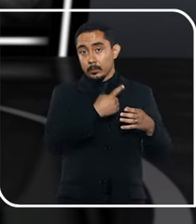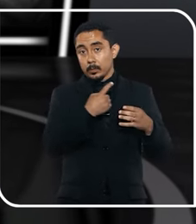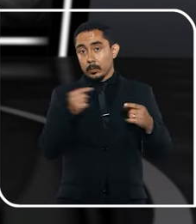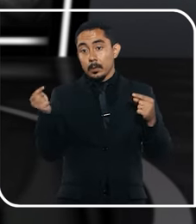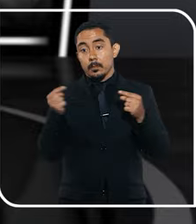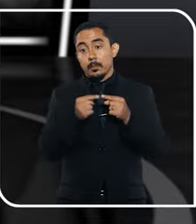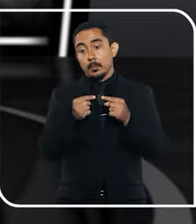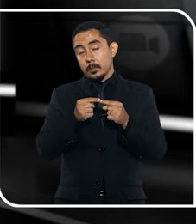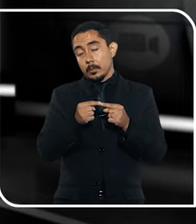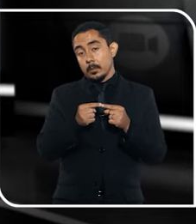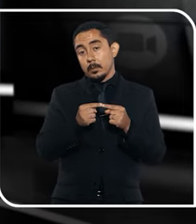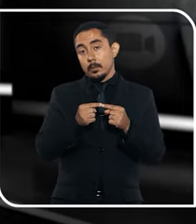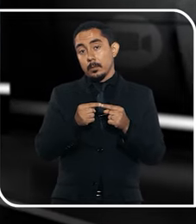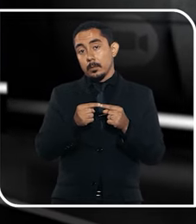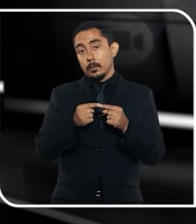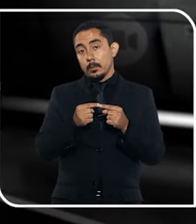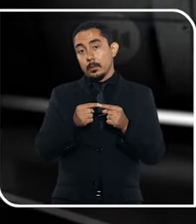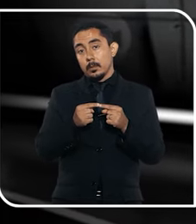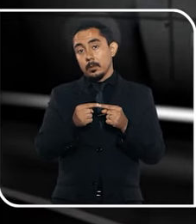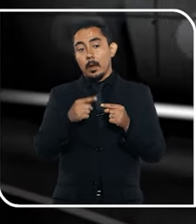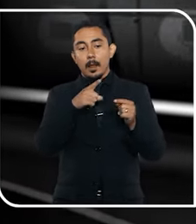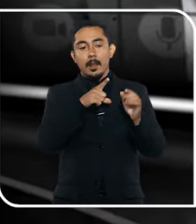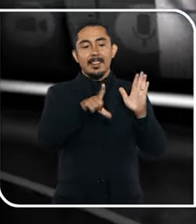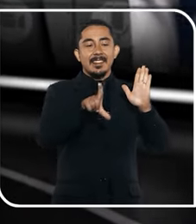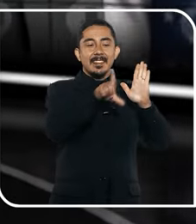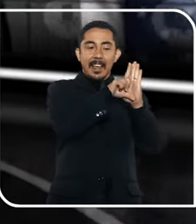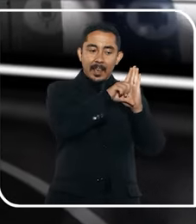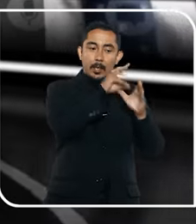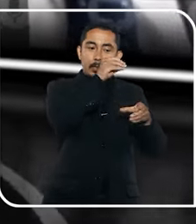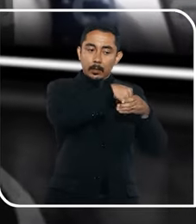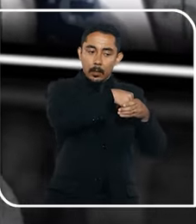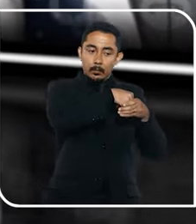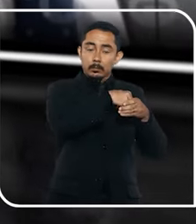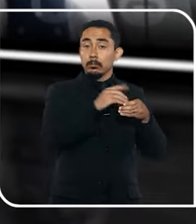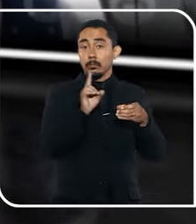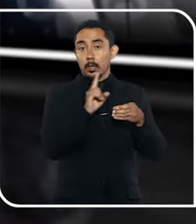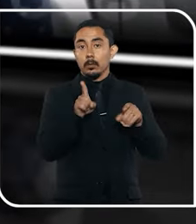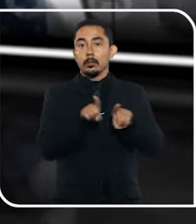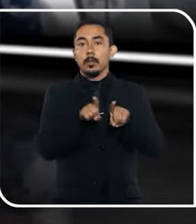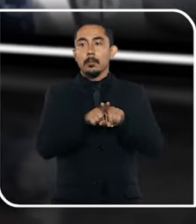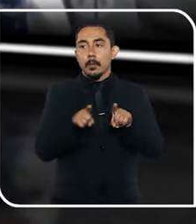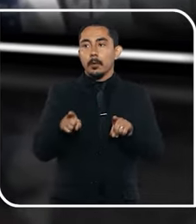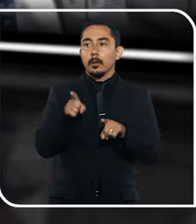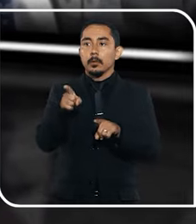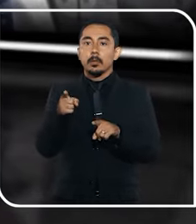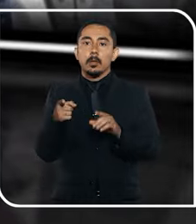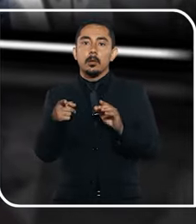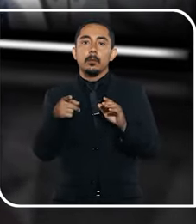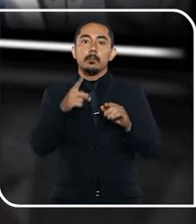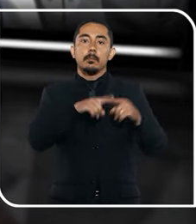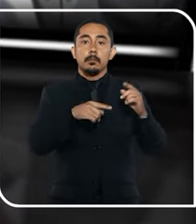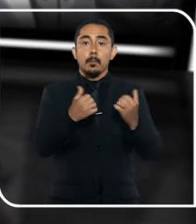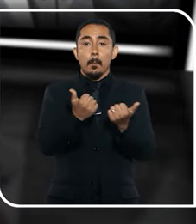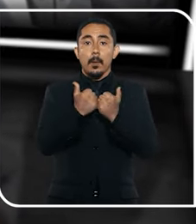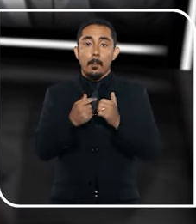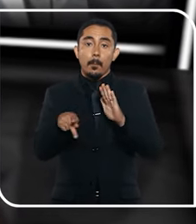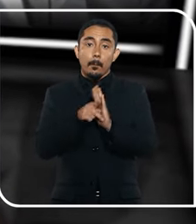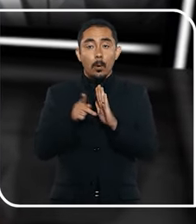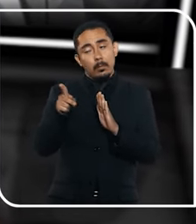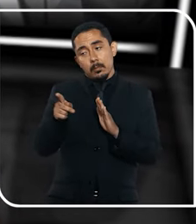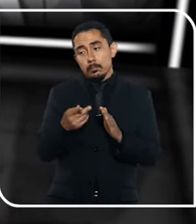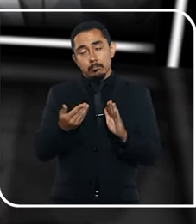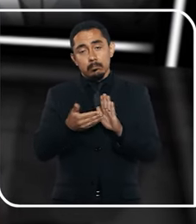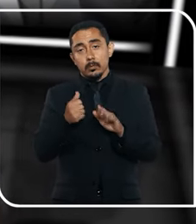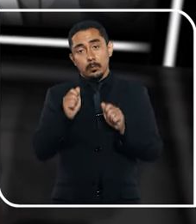que se trata de não há previsão na legislação, e se trata de bem semovente, não se pode dar esse tipo